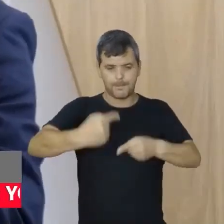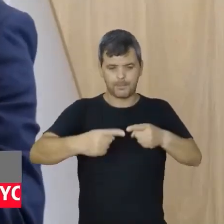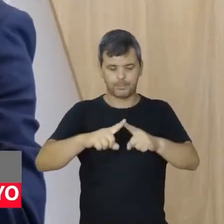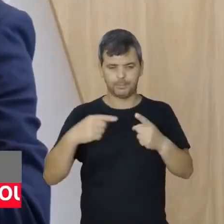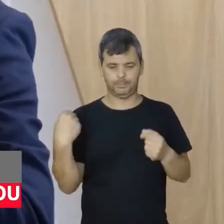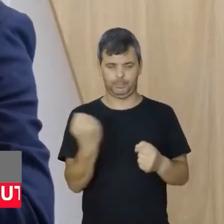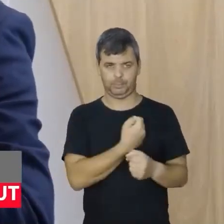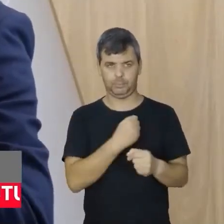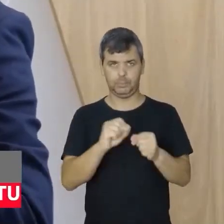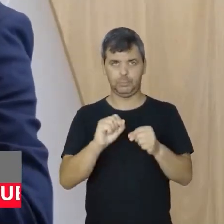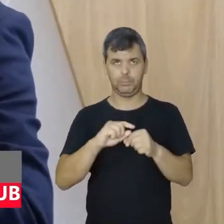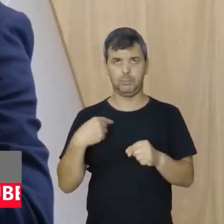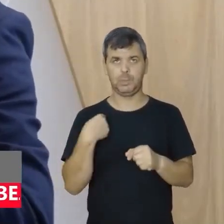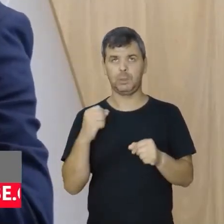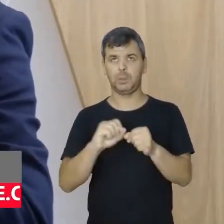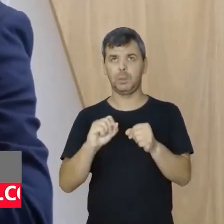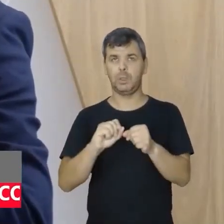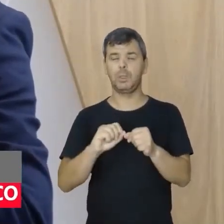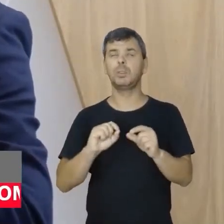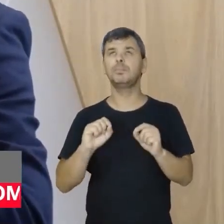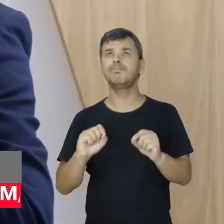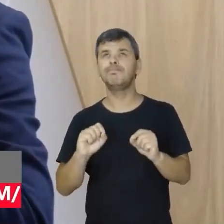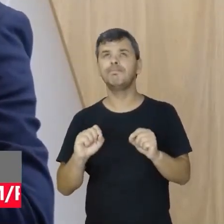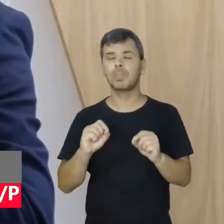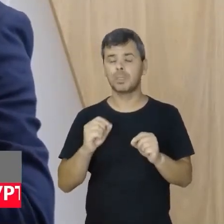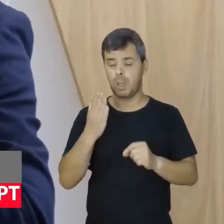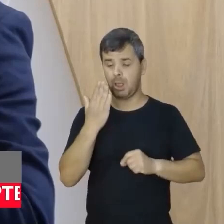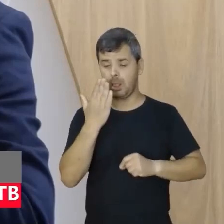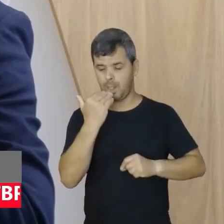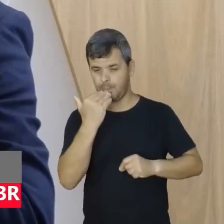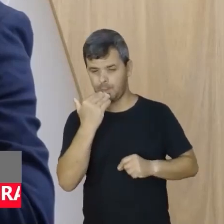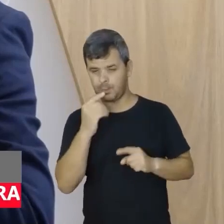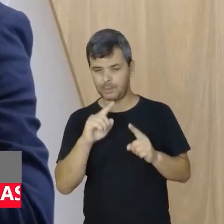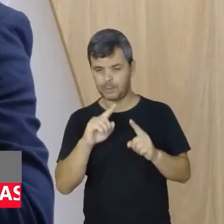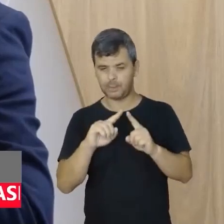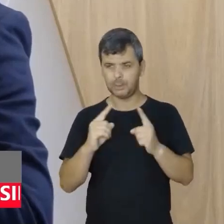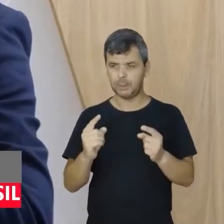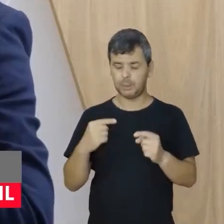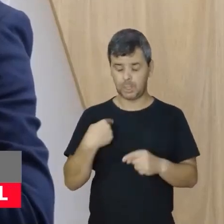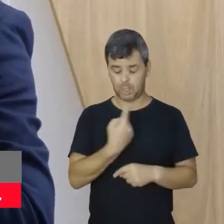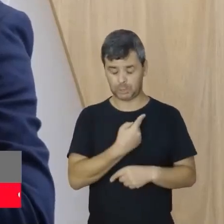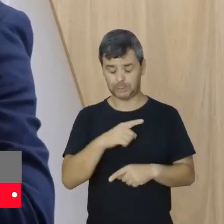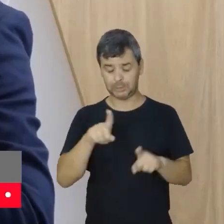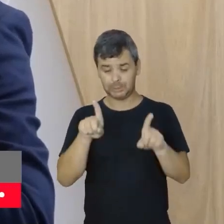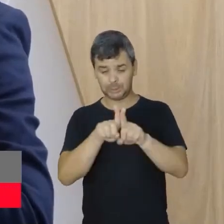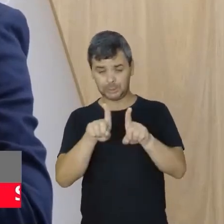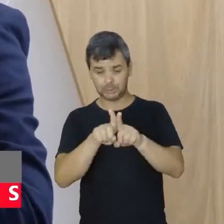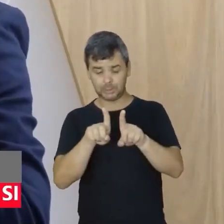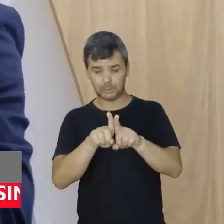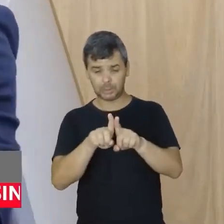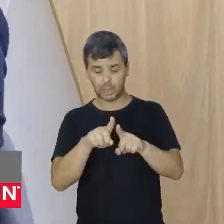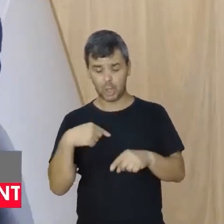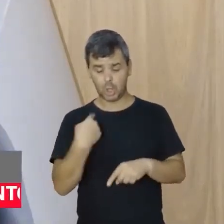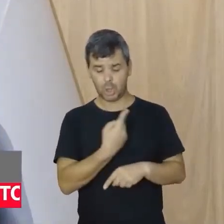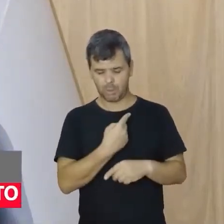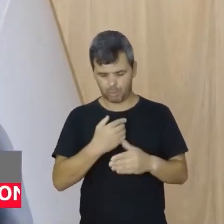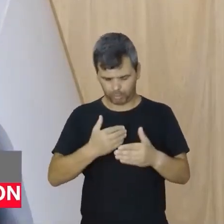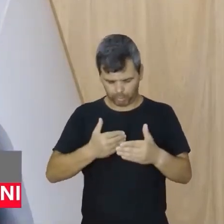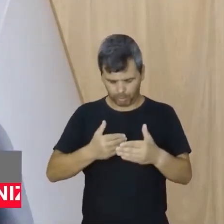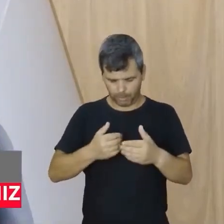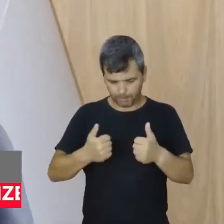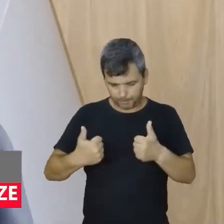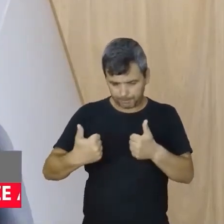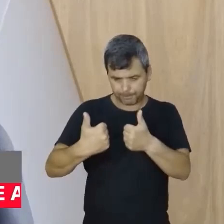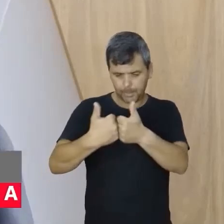falava, que nós estamos fazendo da alimentação, nós também queremos aproximar